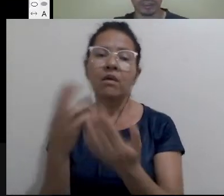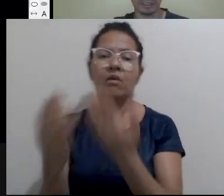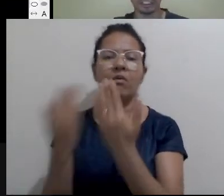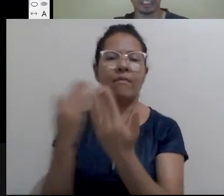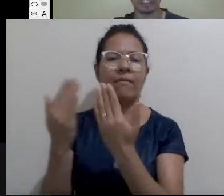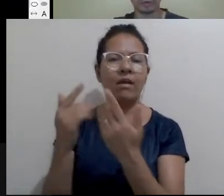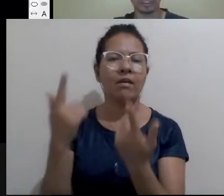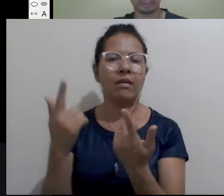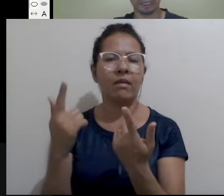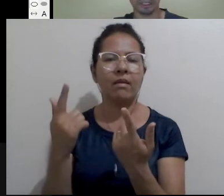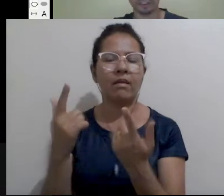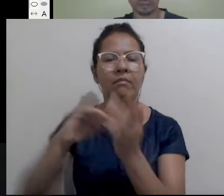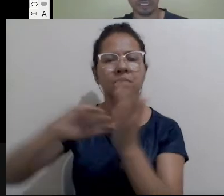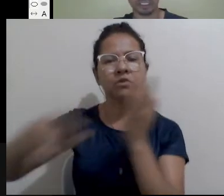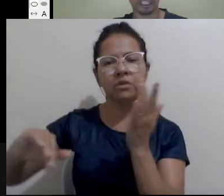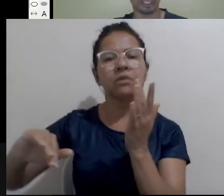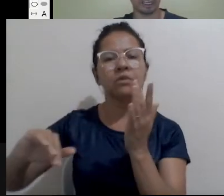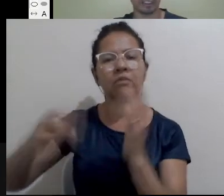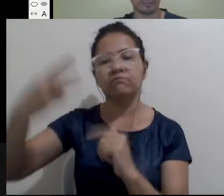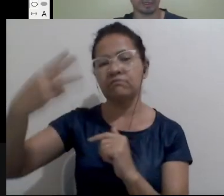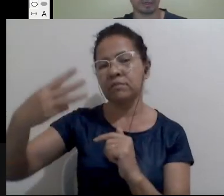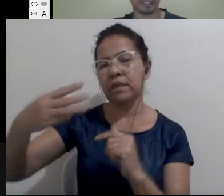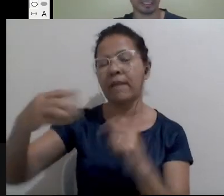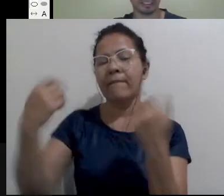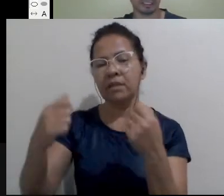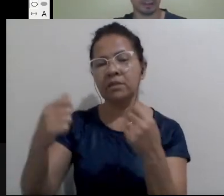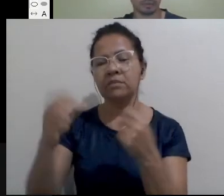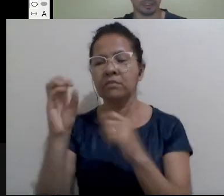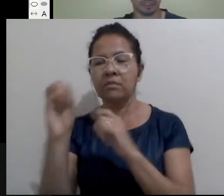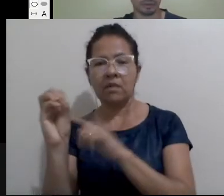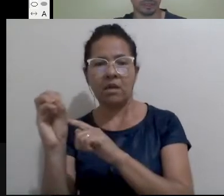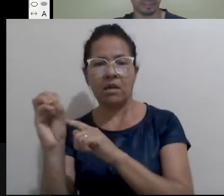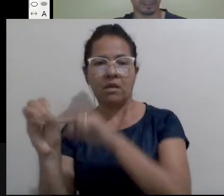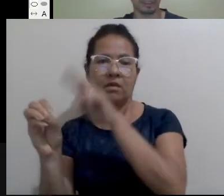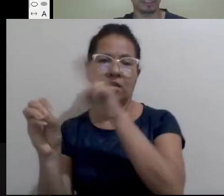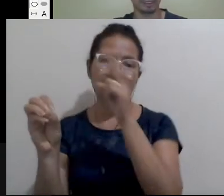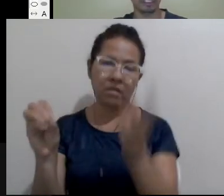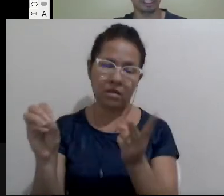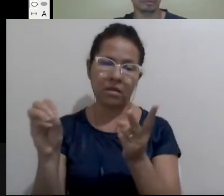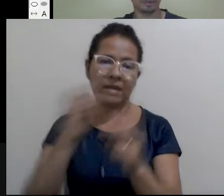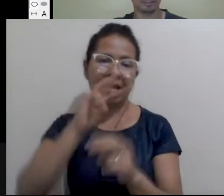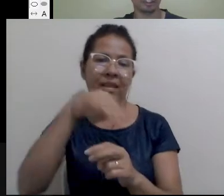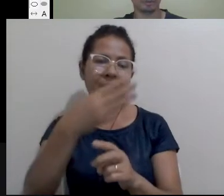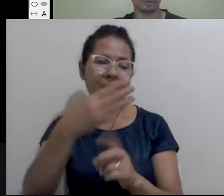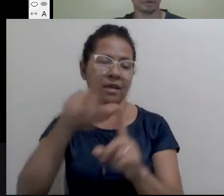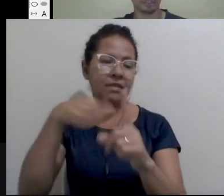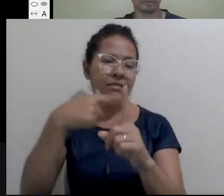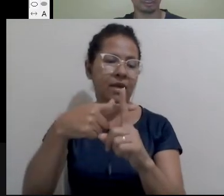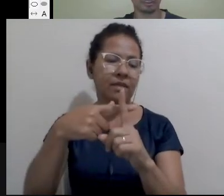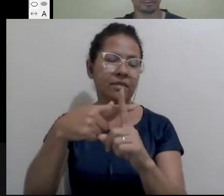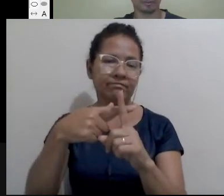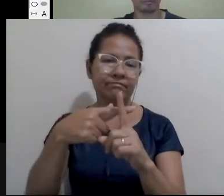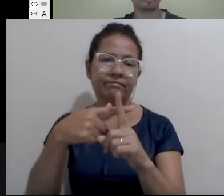aqui, ó, a gente tirou esses 2 elétrons, mas ele tem que tirar 3, né, para ele passar de 0 para 3+, e aí tiramos mais este outro